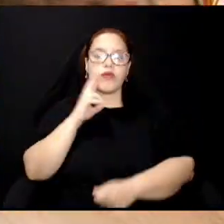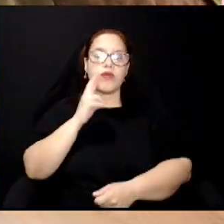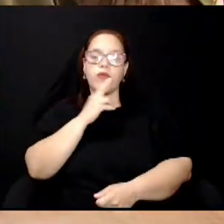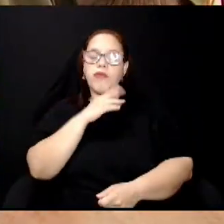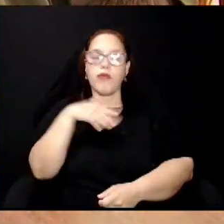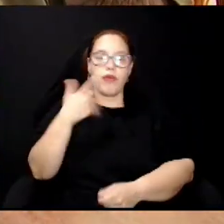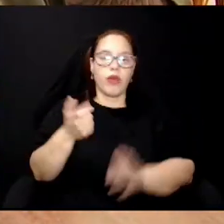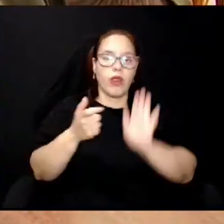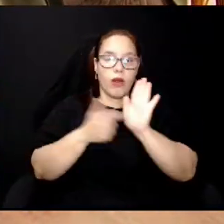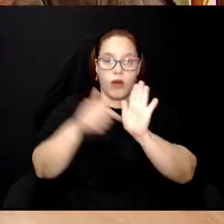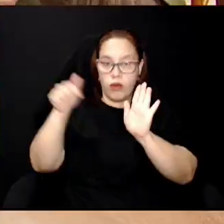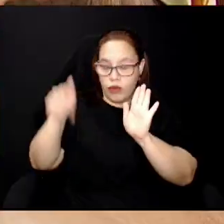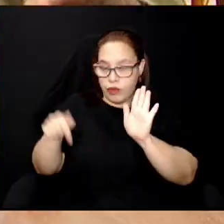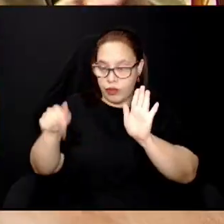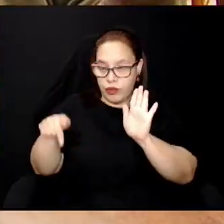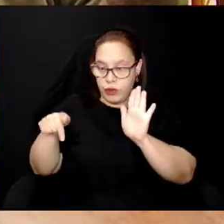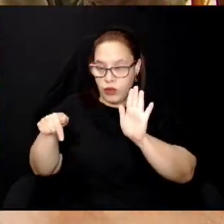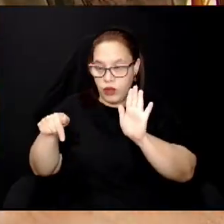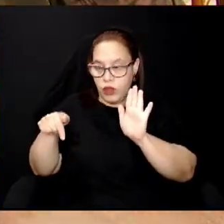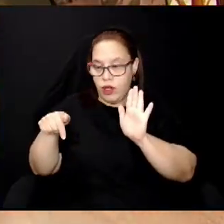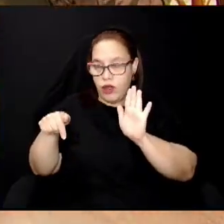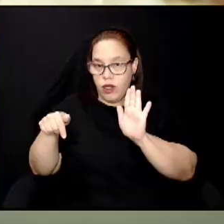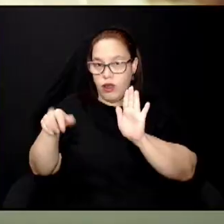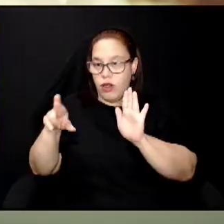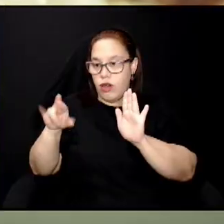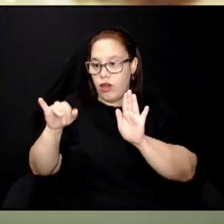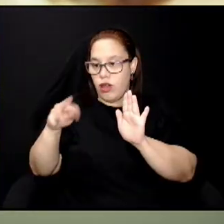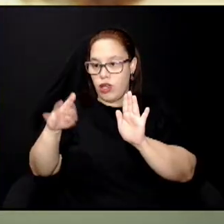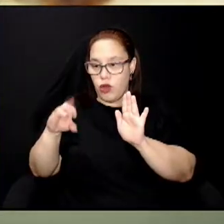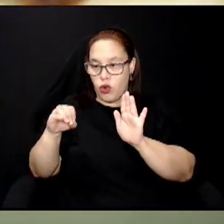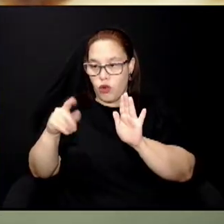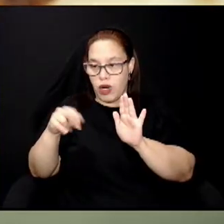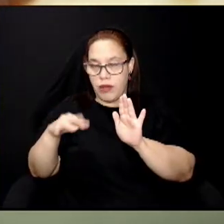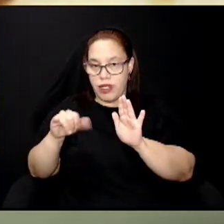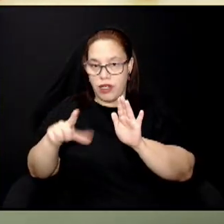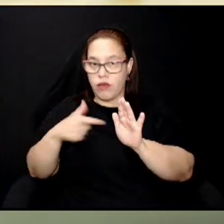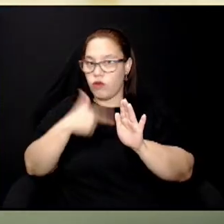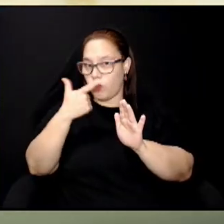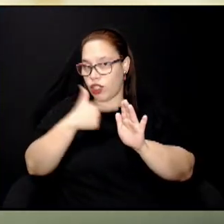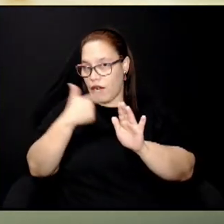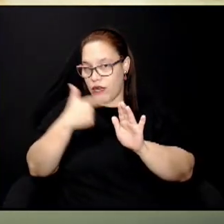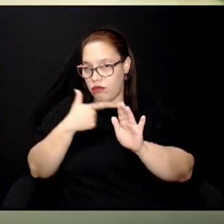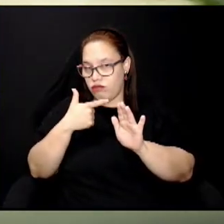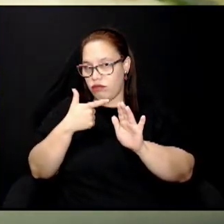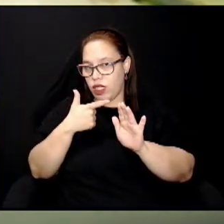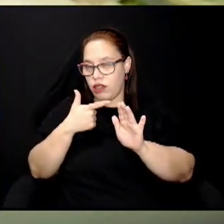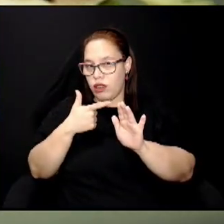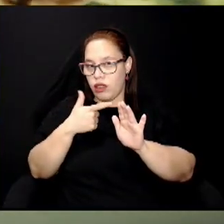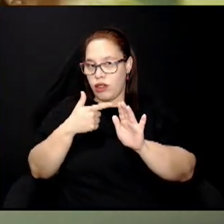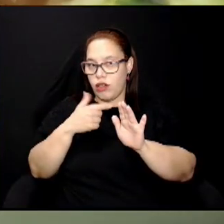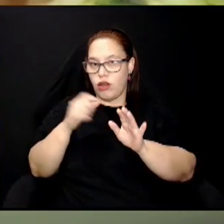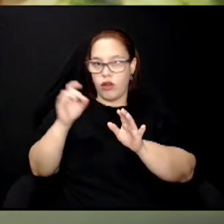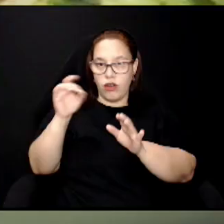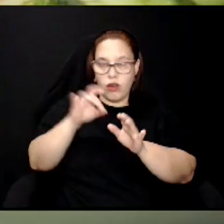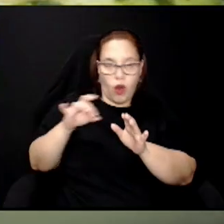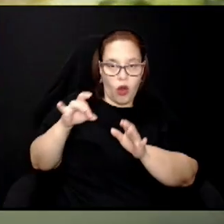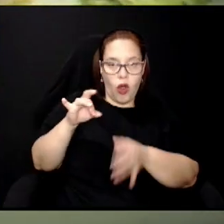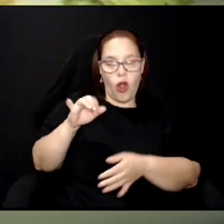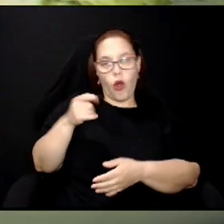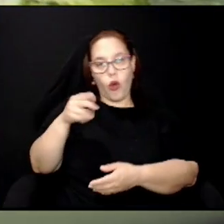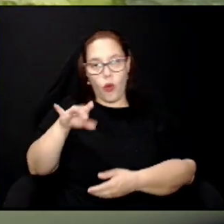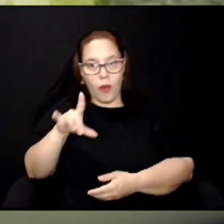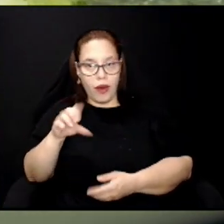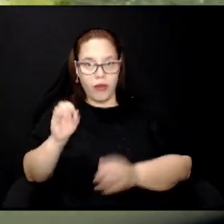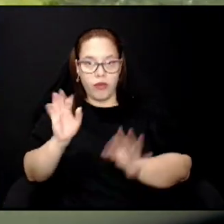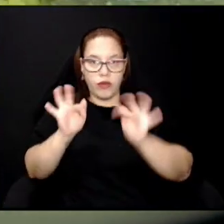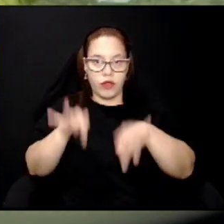é? Esse aqui é um risoto de parmesão, né, que é um prato bem clássico italiano, com um topping de cogumelo em cima, e a gente finaliza com molho